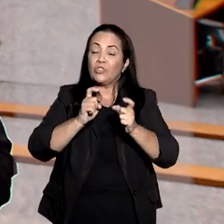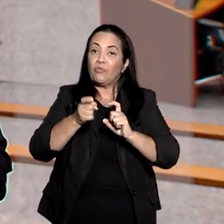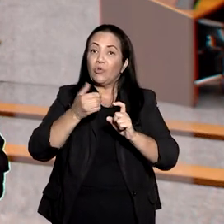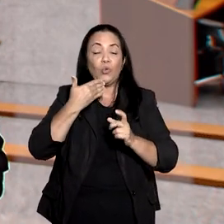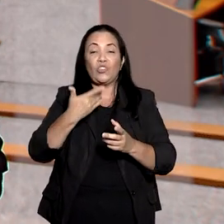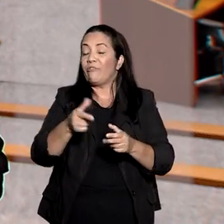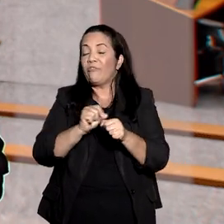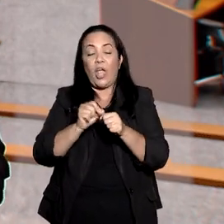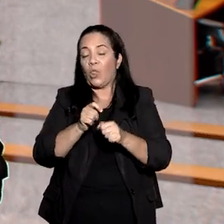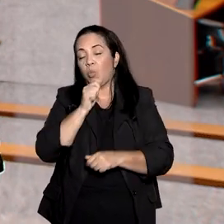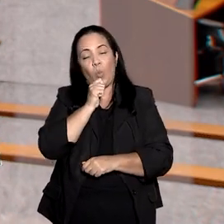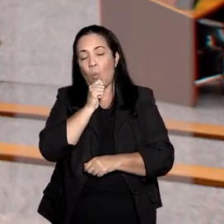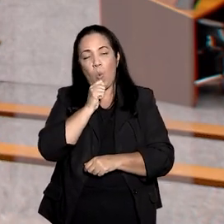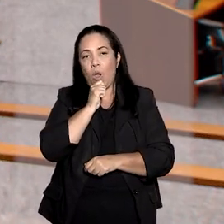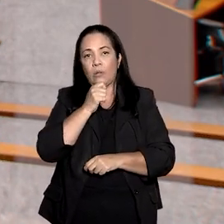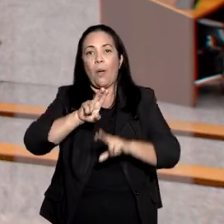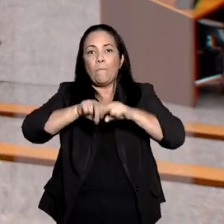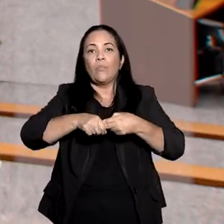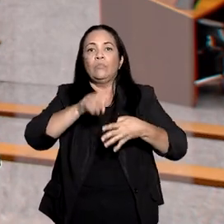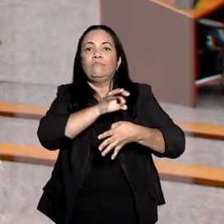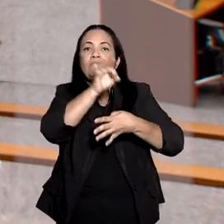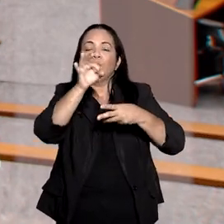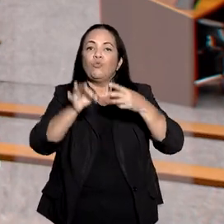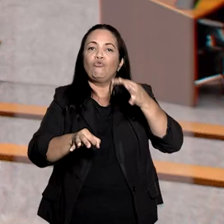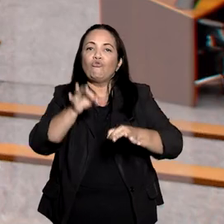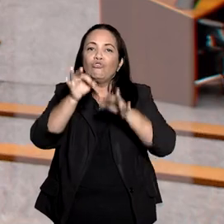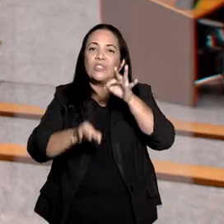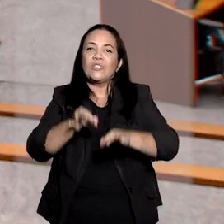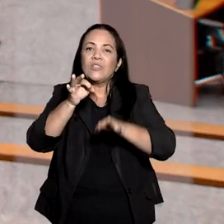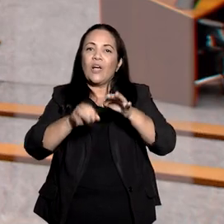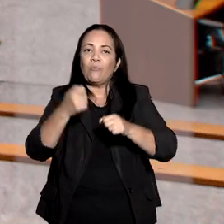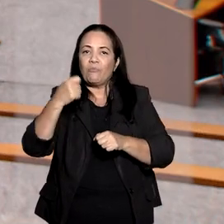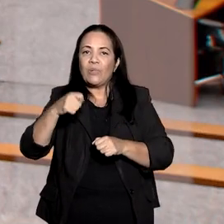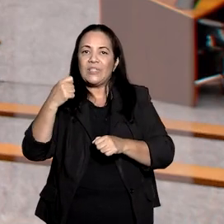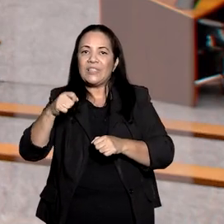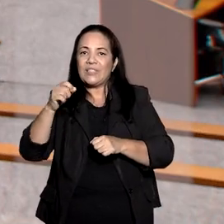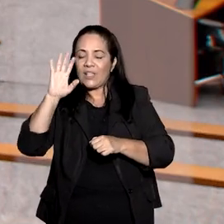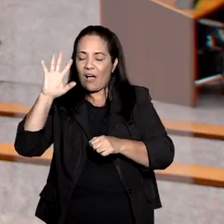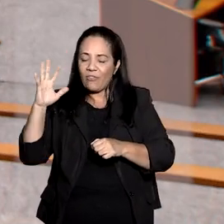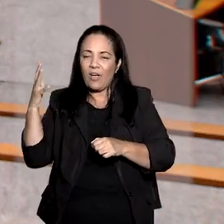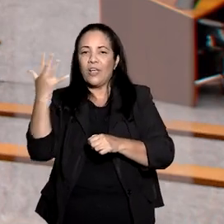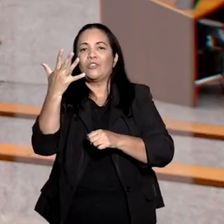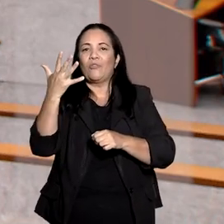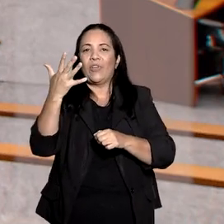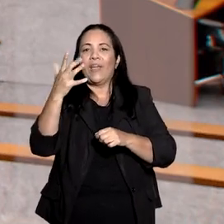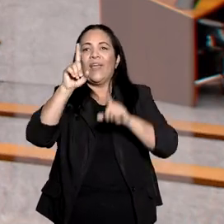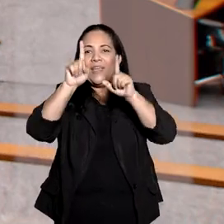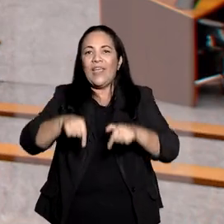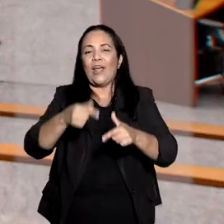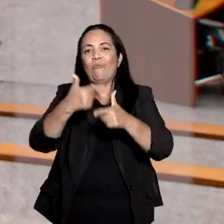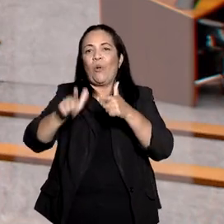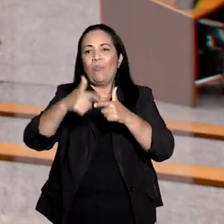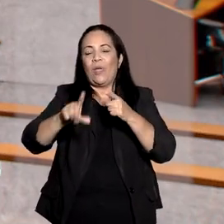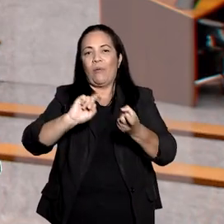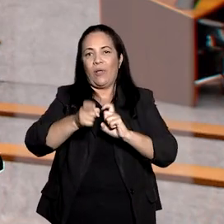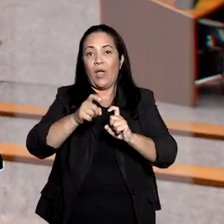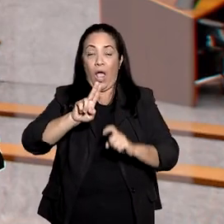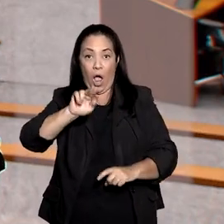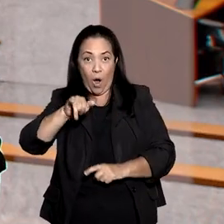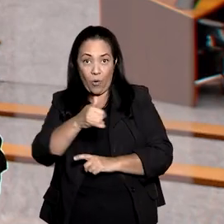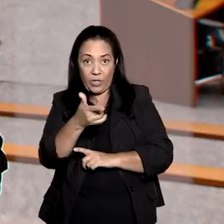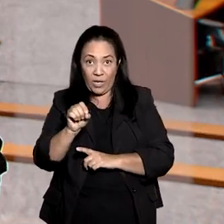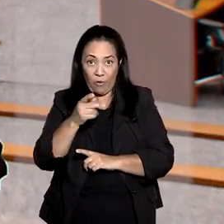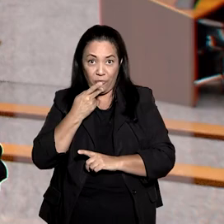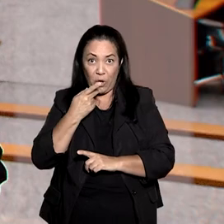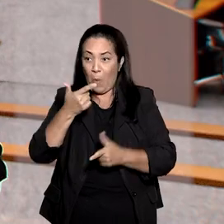nem tinha sido feito e a interferência do Judiciário no processo causa dificuldades para administração pública a união